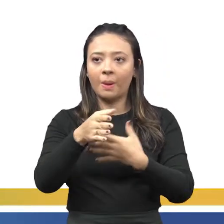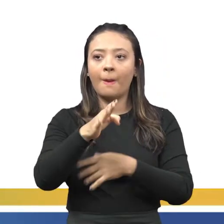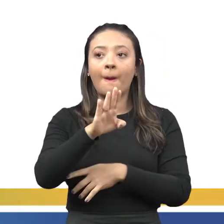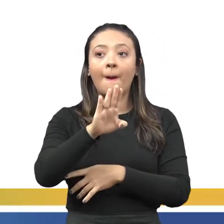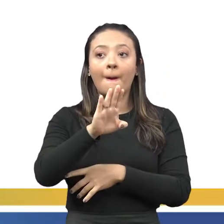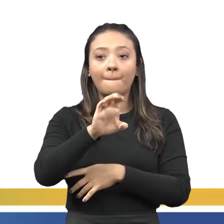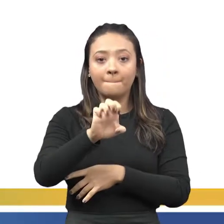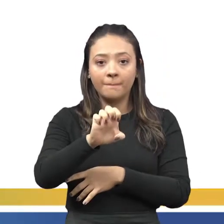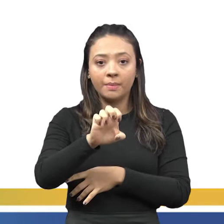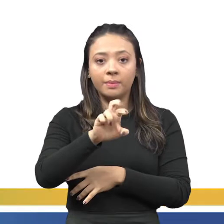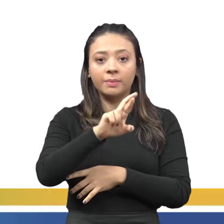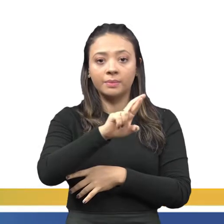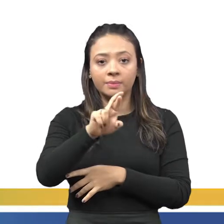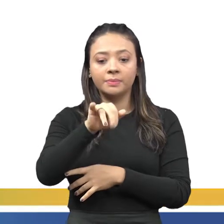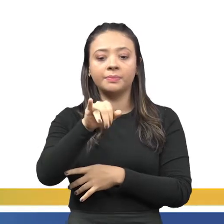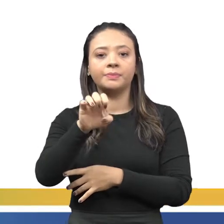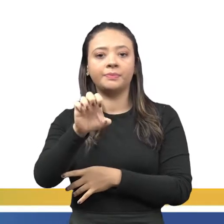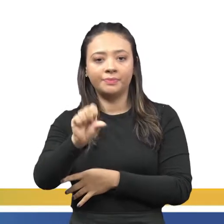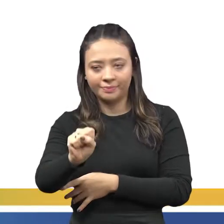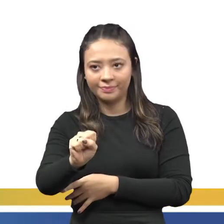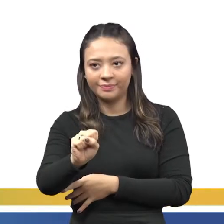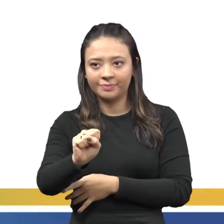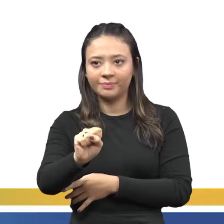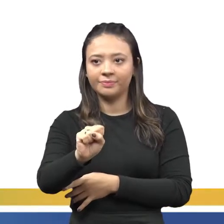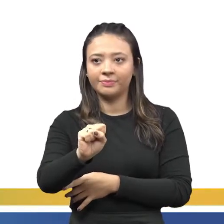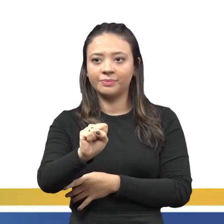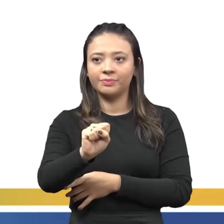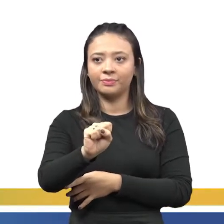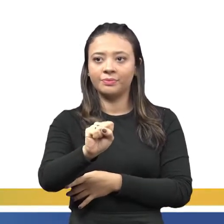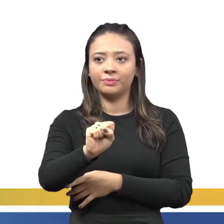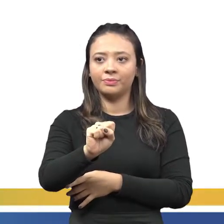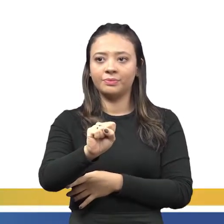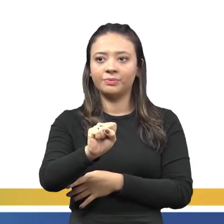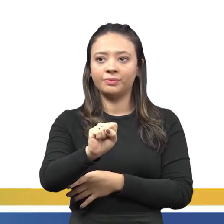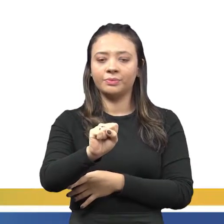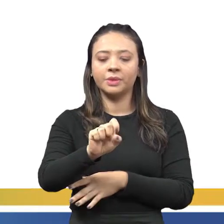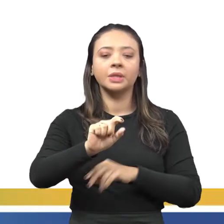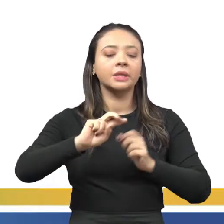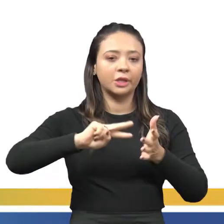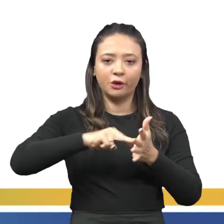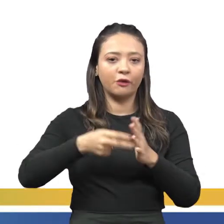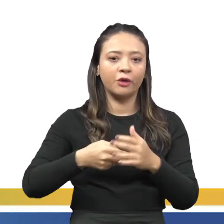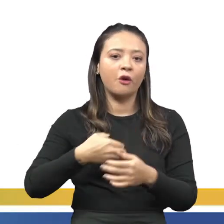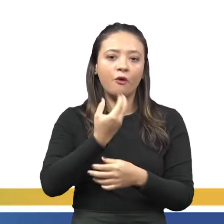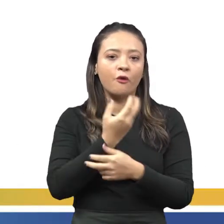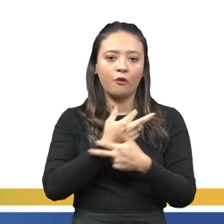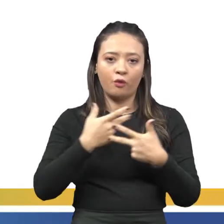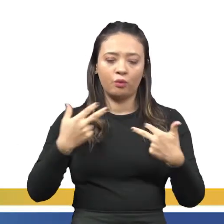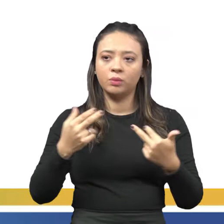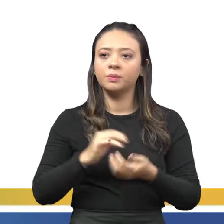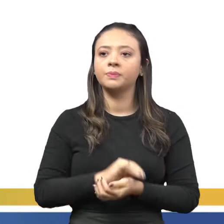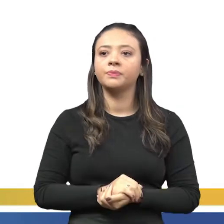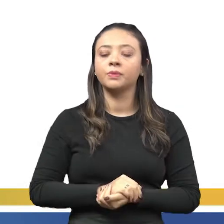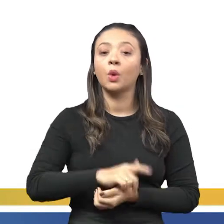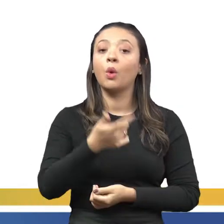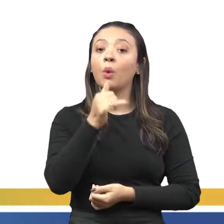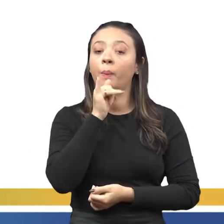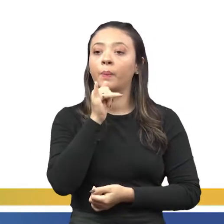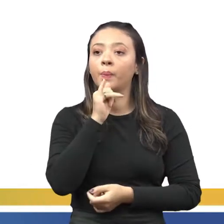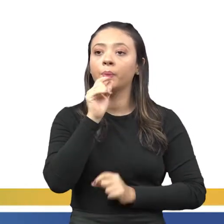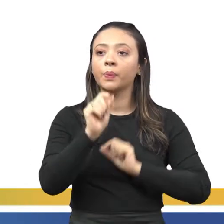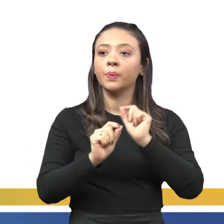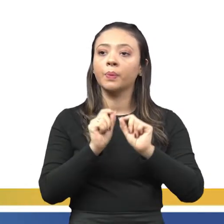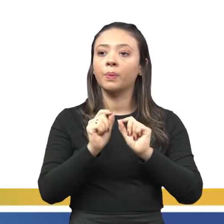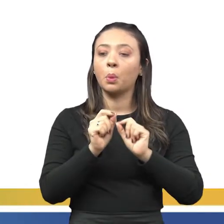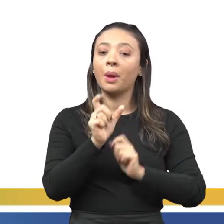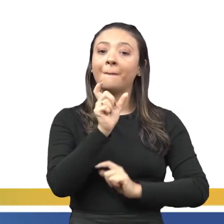berry, berries. Berry, berries, que são frutos, ok? Outra exceção são